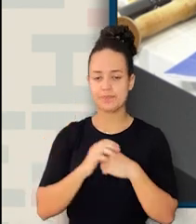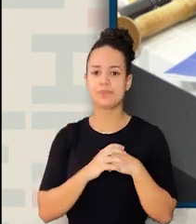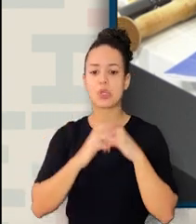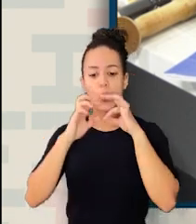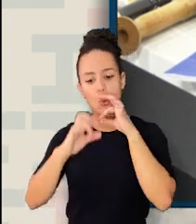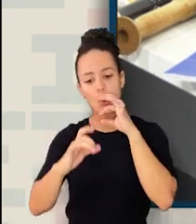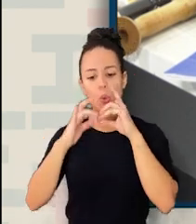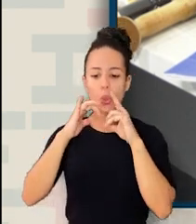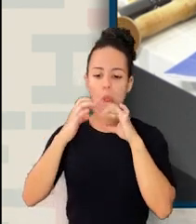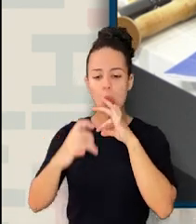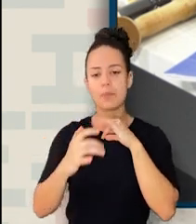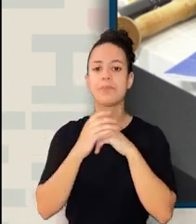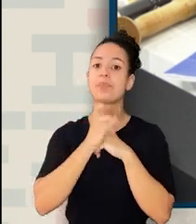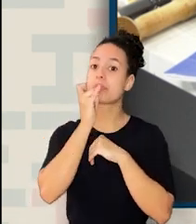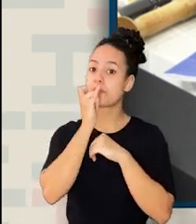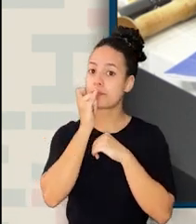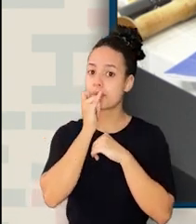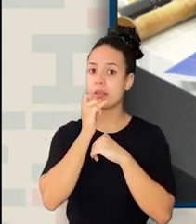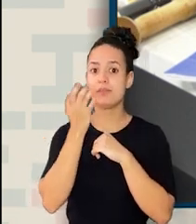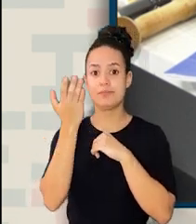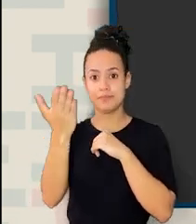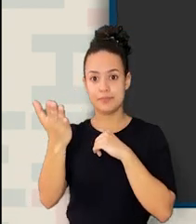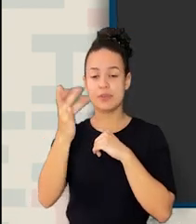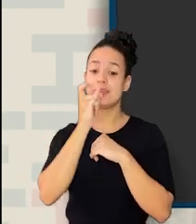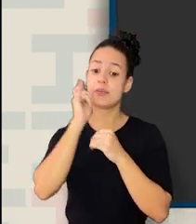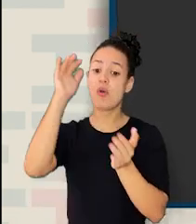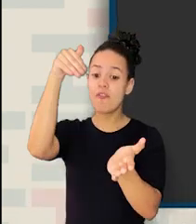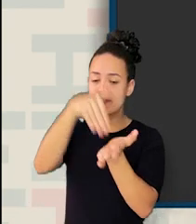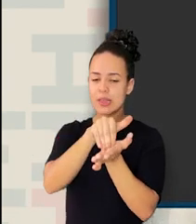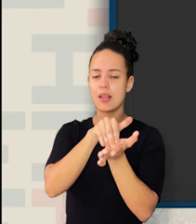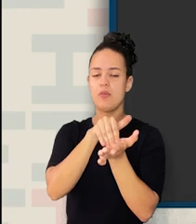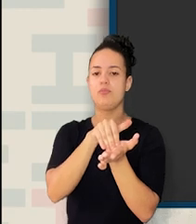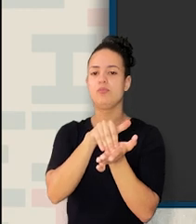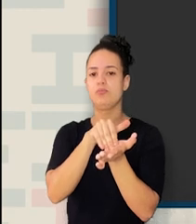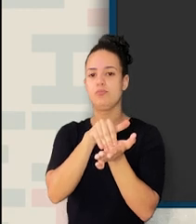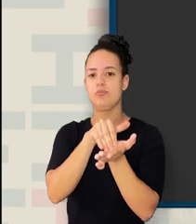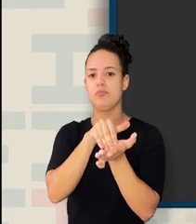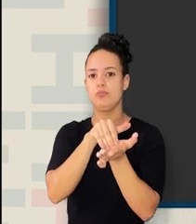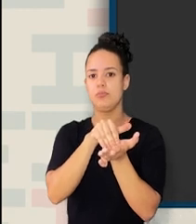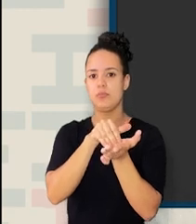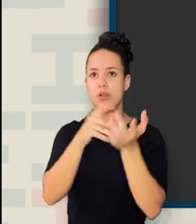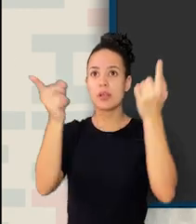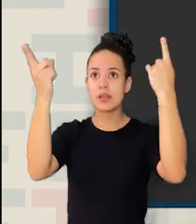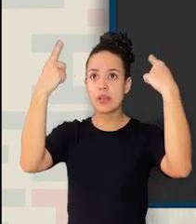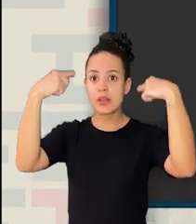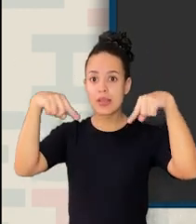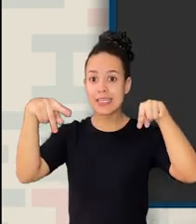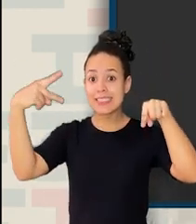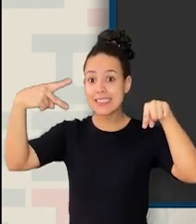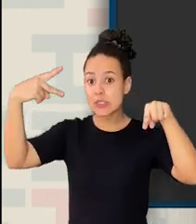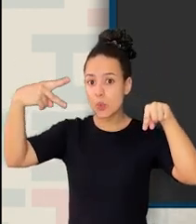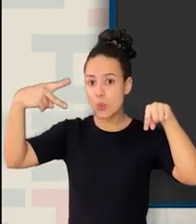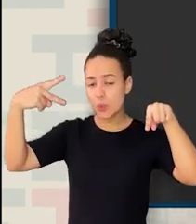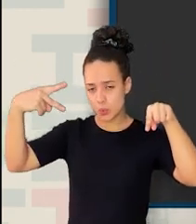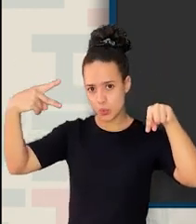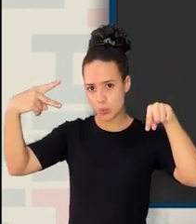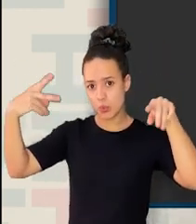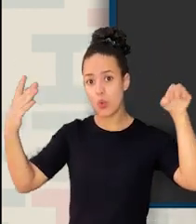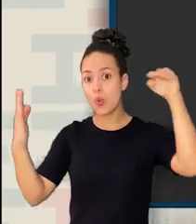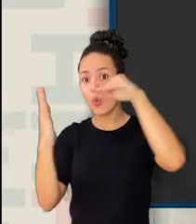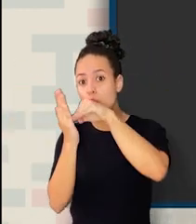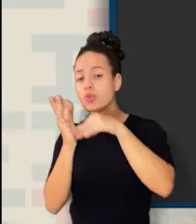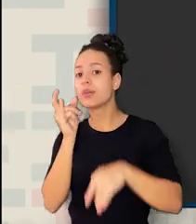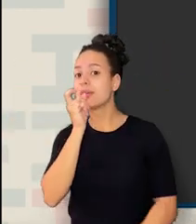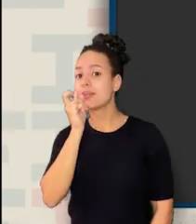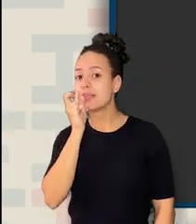Nesse exemplo aqui, a parte final aí, do segundo sistema, né? O último exemplo